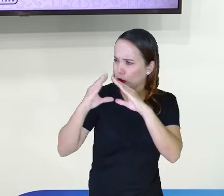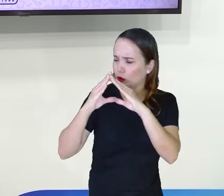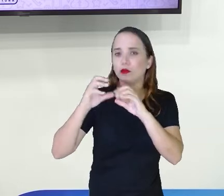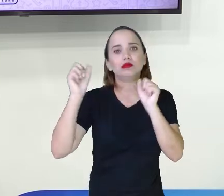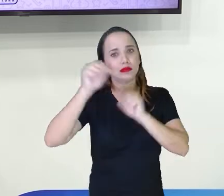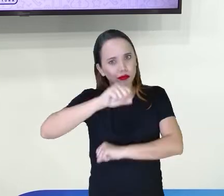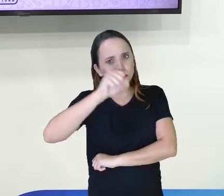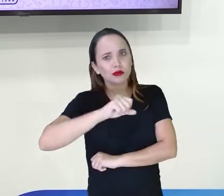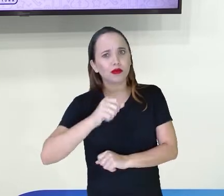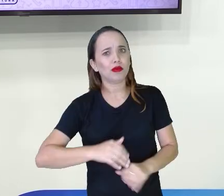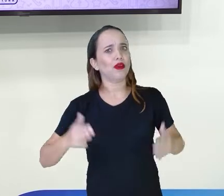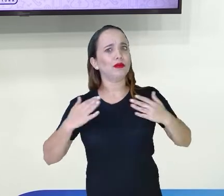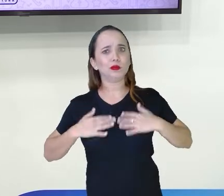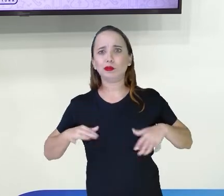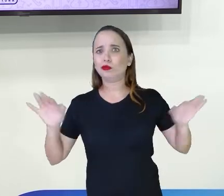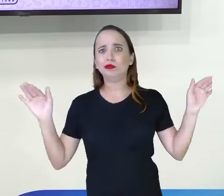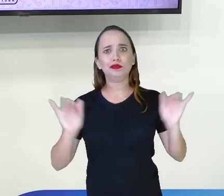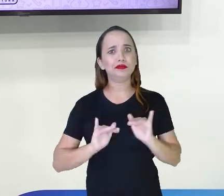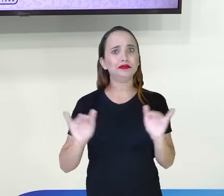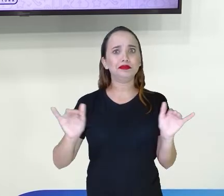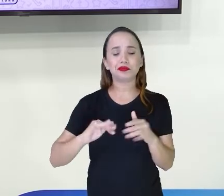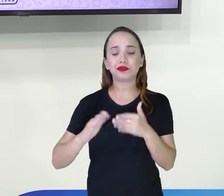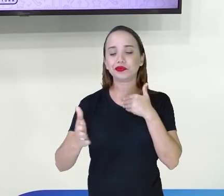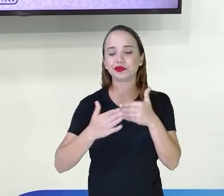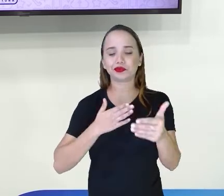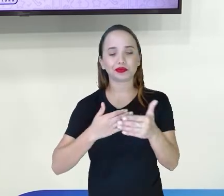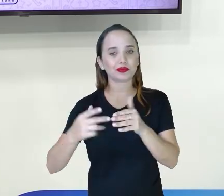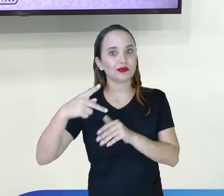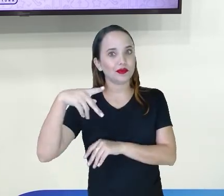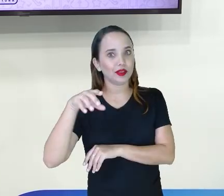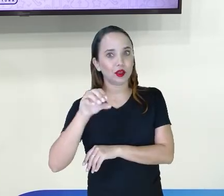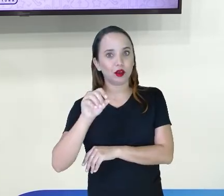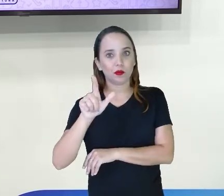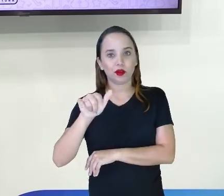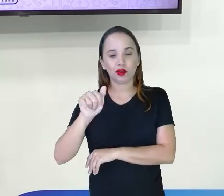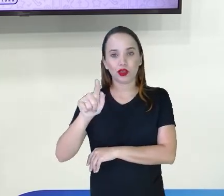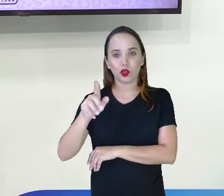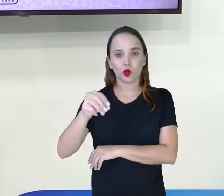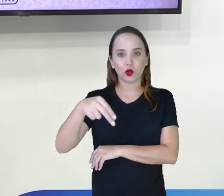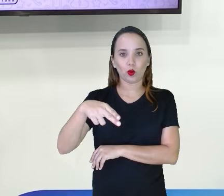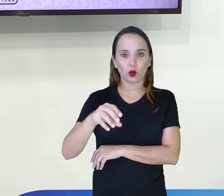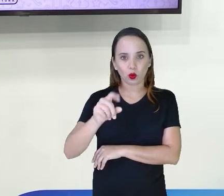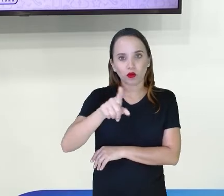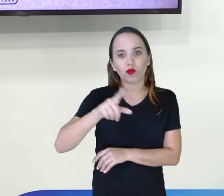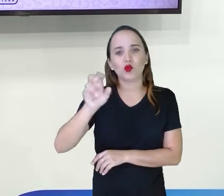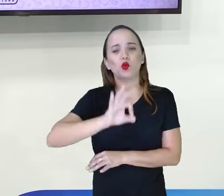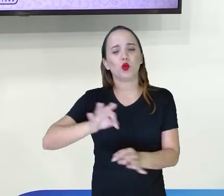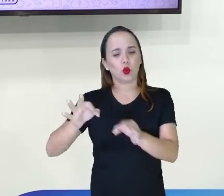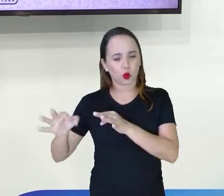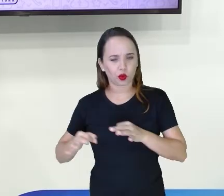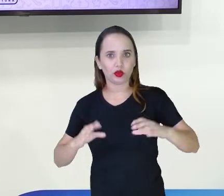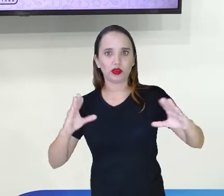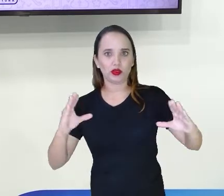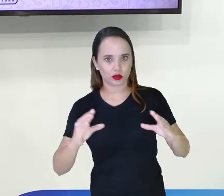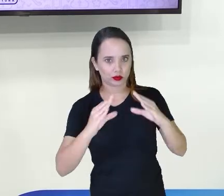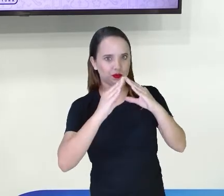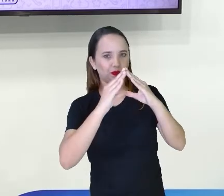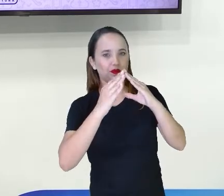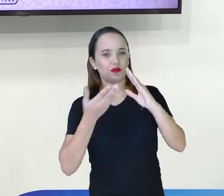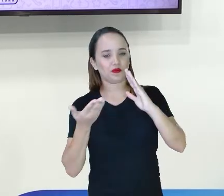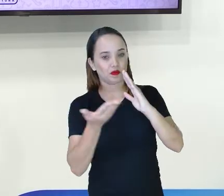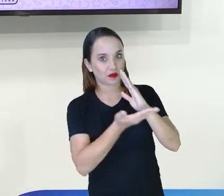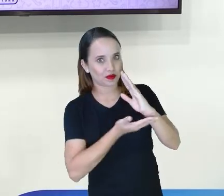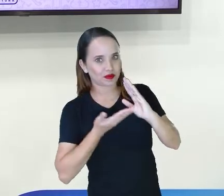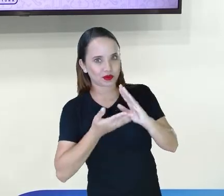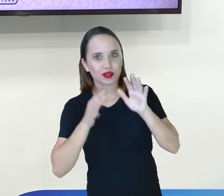Consegue tranquilamente. Com qualquer polígono, você consegue formar uma pirâmide. E assim, você